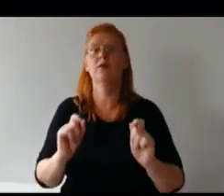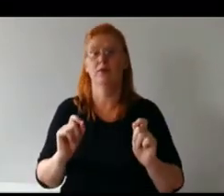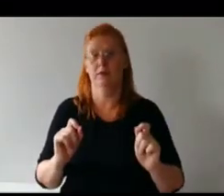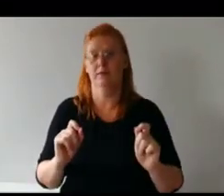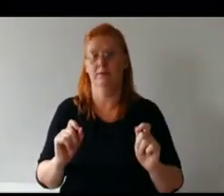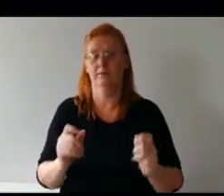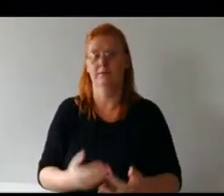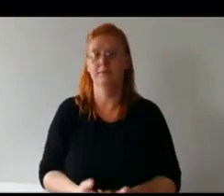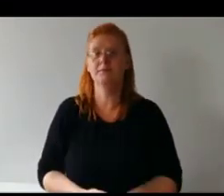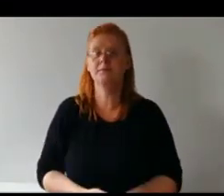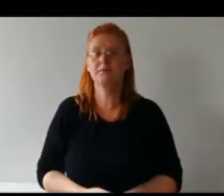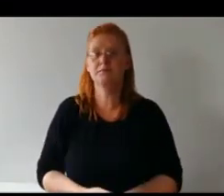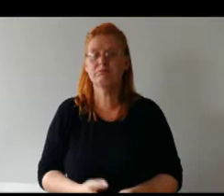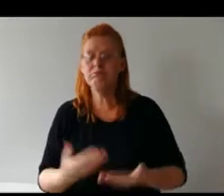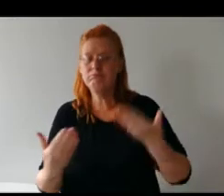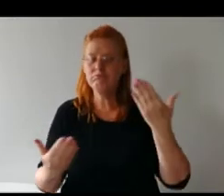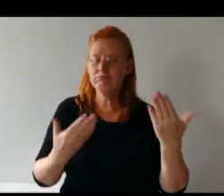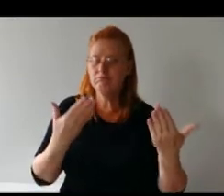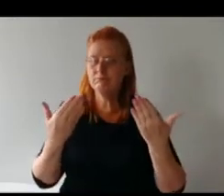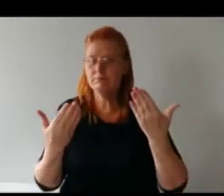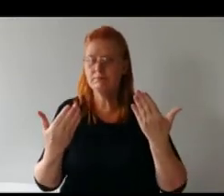observar no tipo